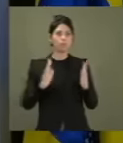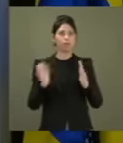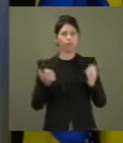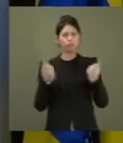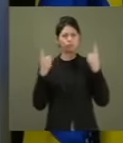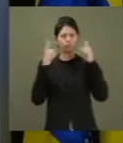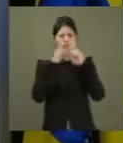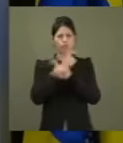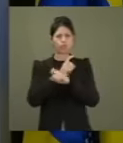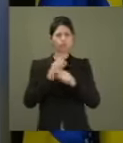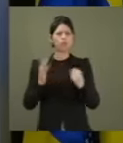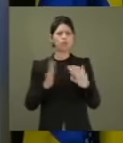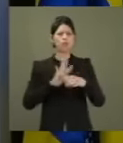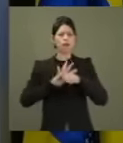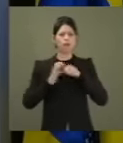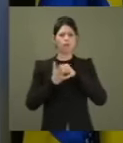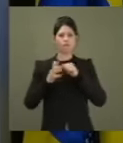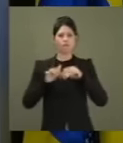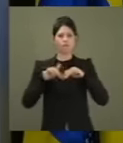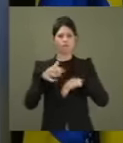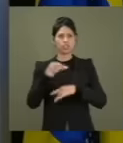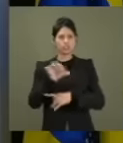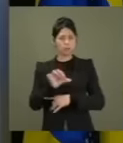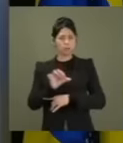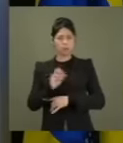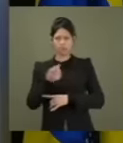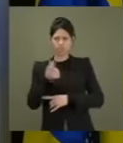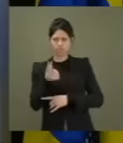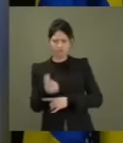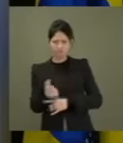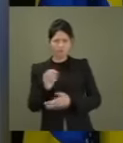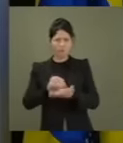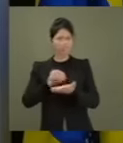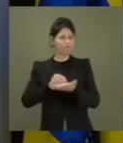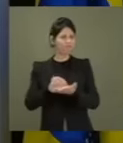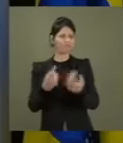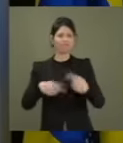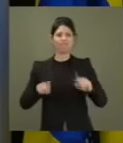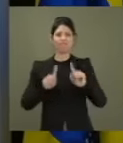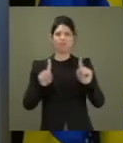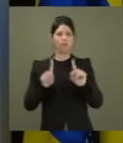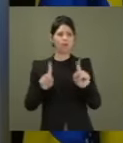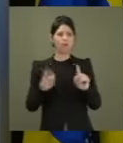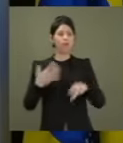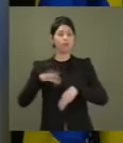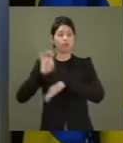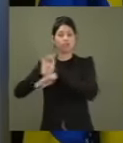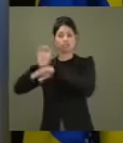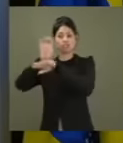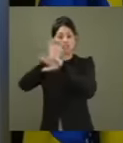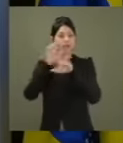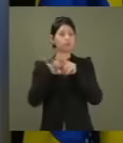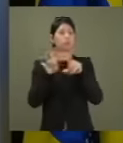da Covid. Dinheiro não faltou para estados e municípios. Isso